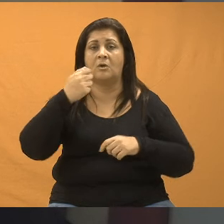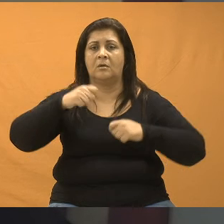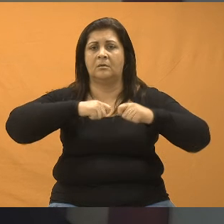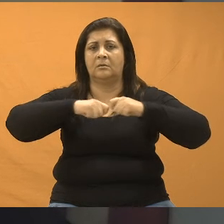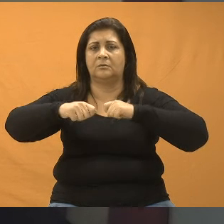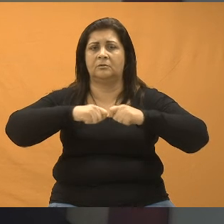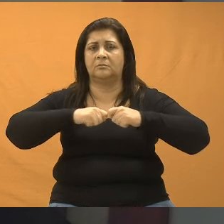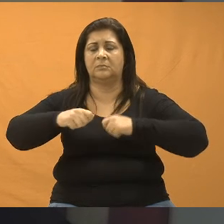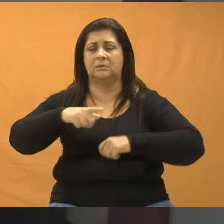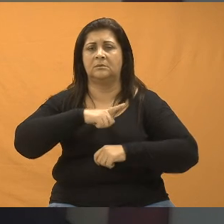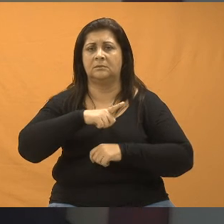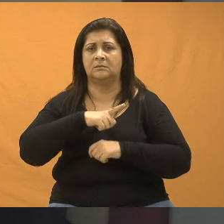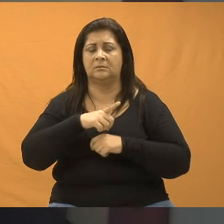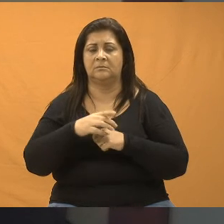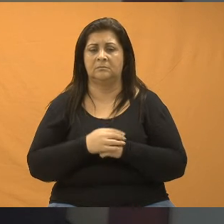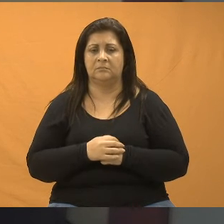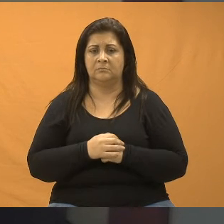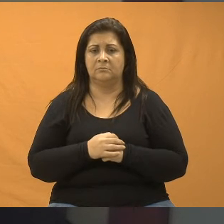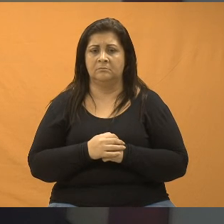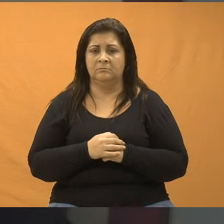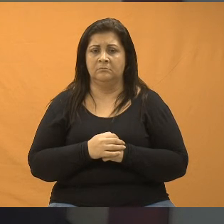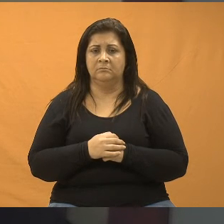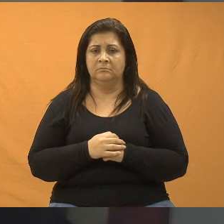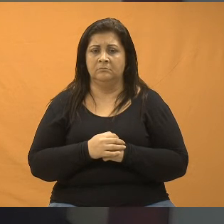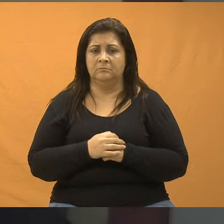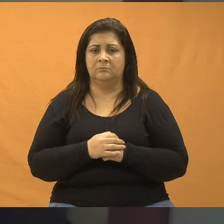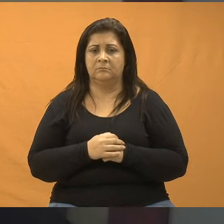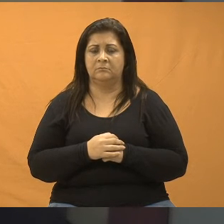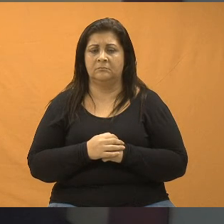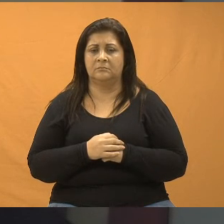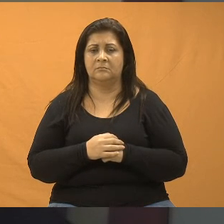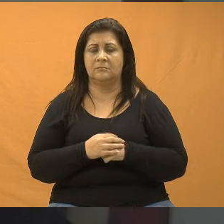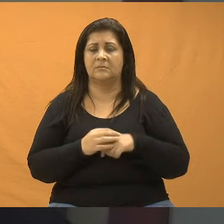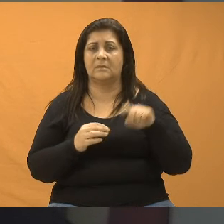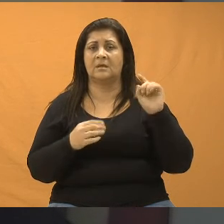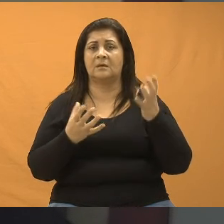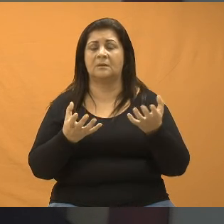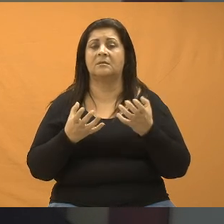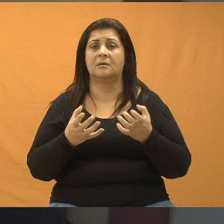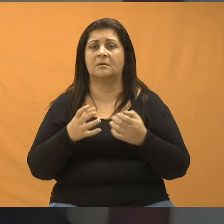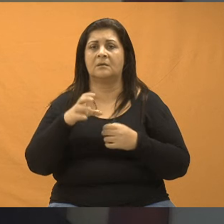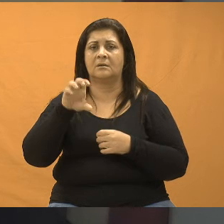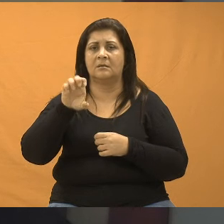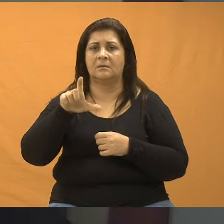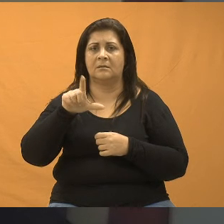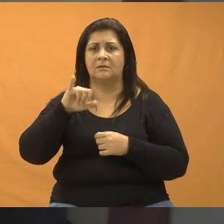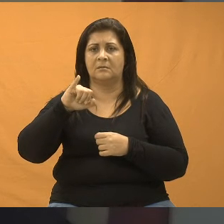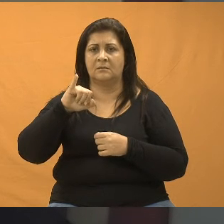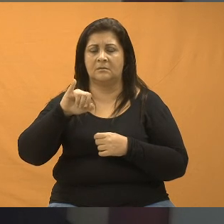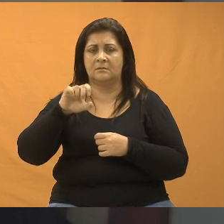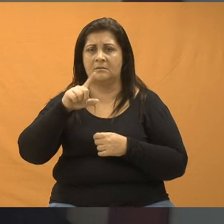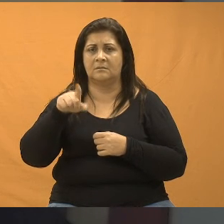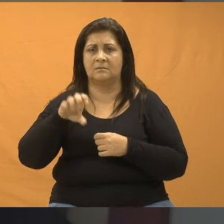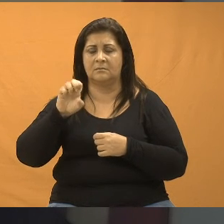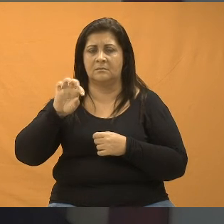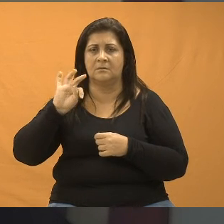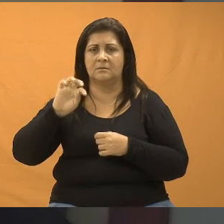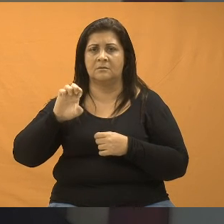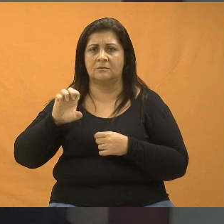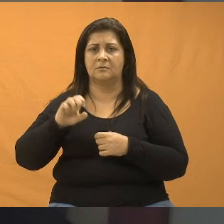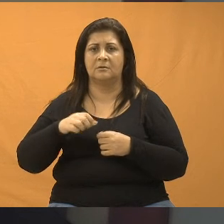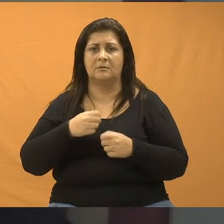que nós tivemos em todos os tempos. Quisera eu que a dona Elisete estivesse com a equipe dela na Santa Casa